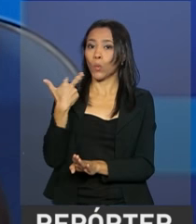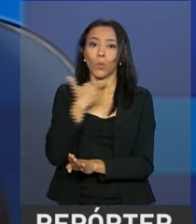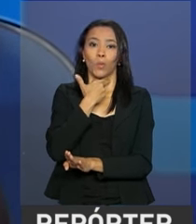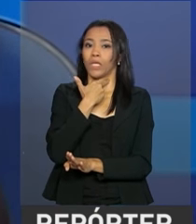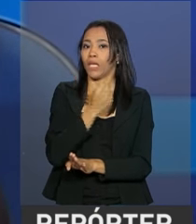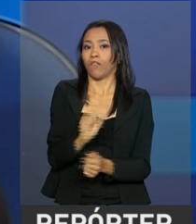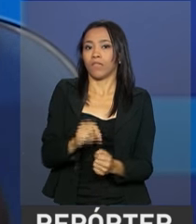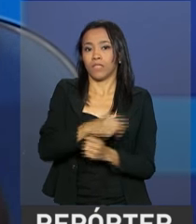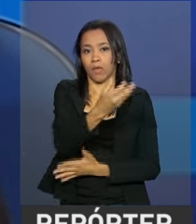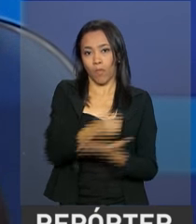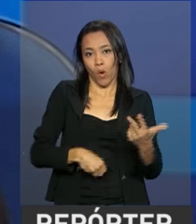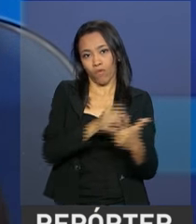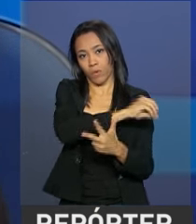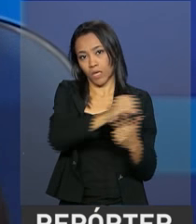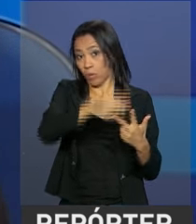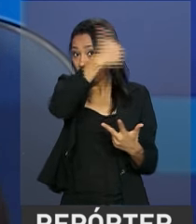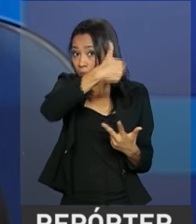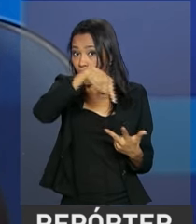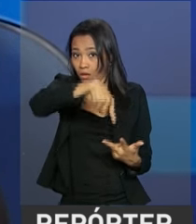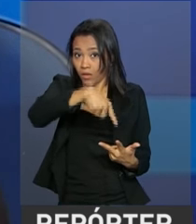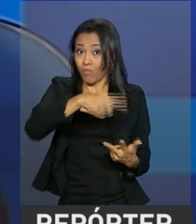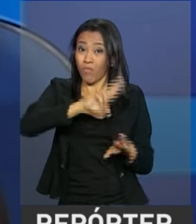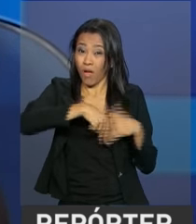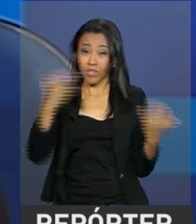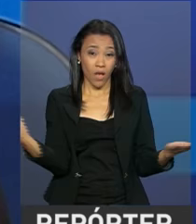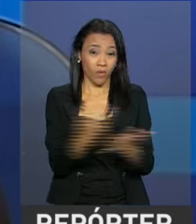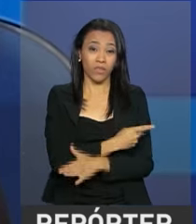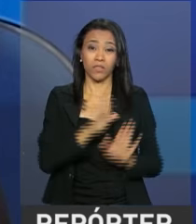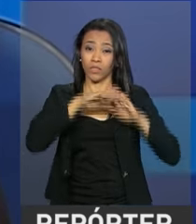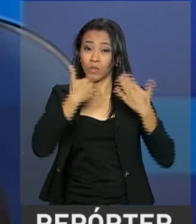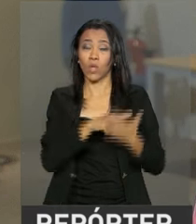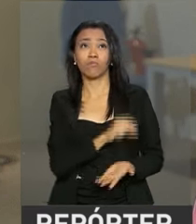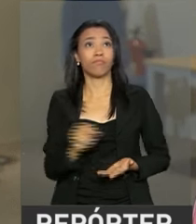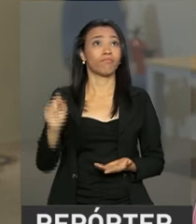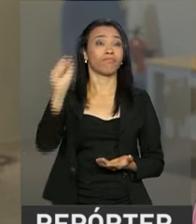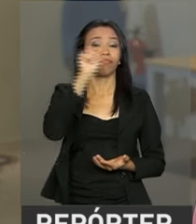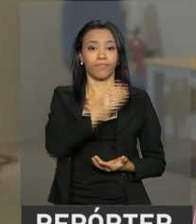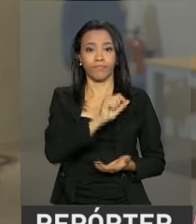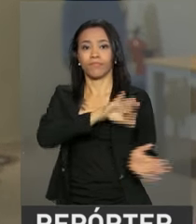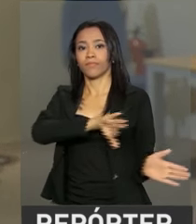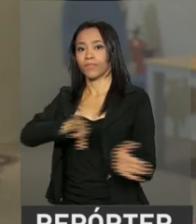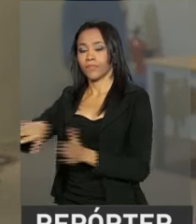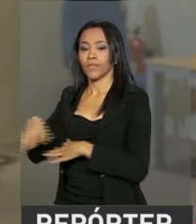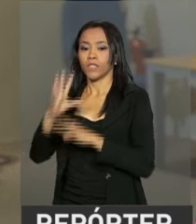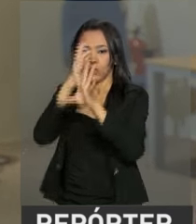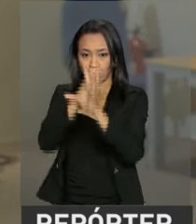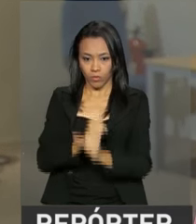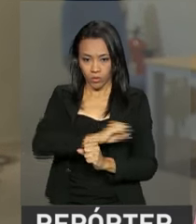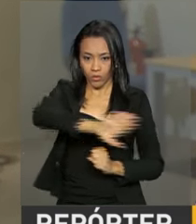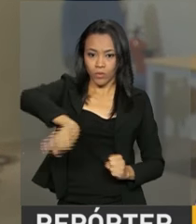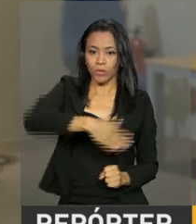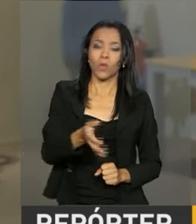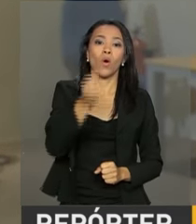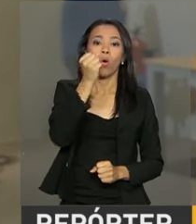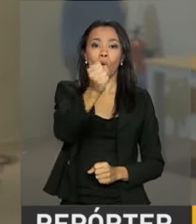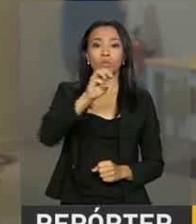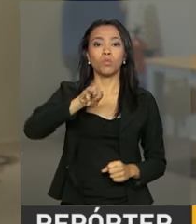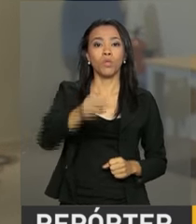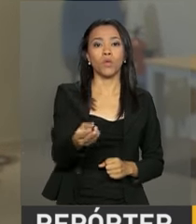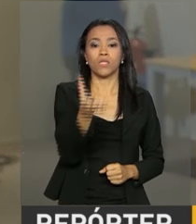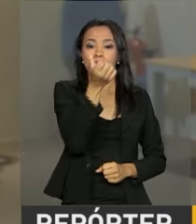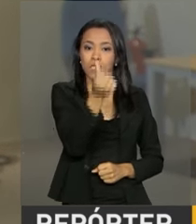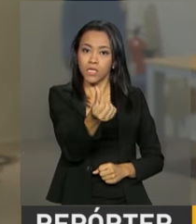submeteu e nem tendo em vista os fatos relatados ao todo o enem teve cerca de oito milhões e seiscentos